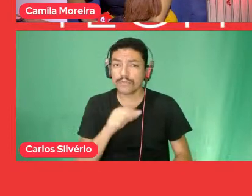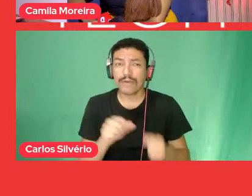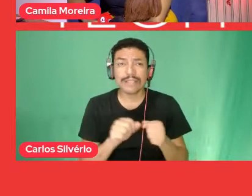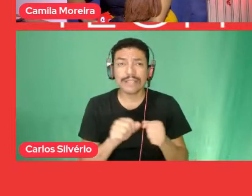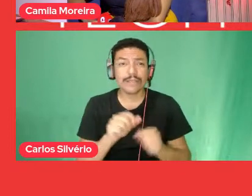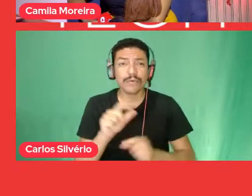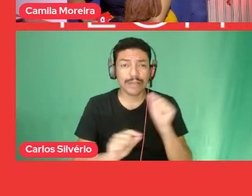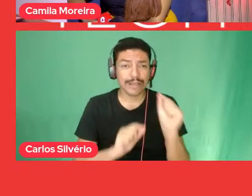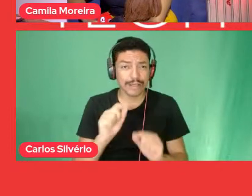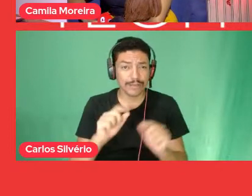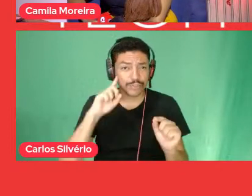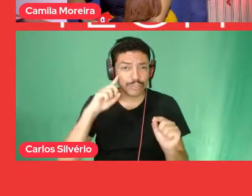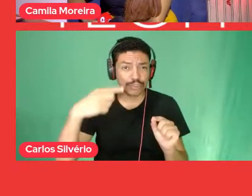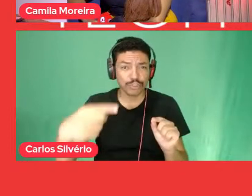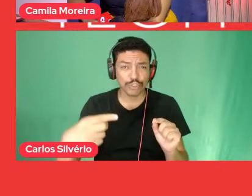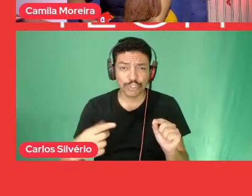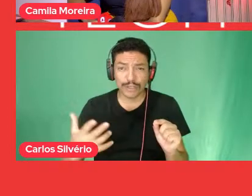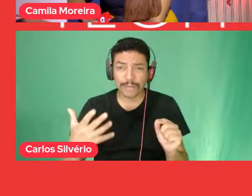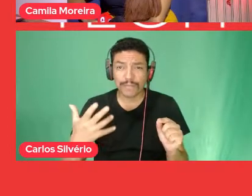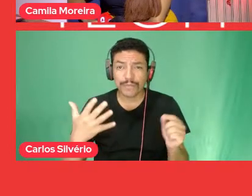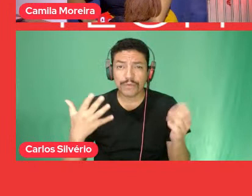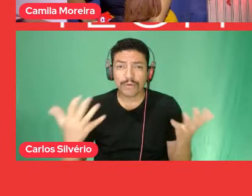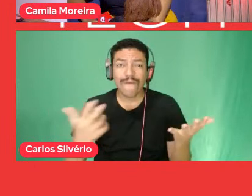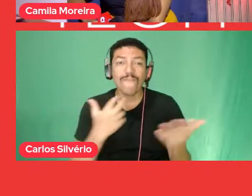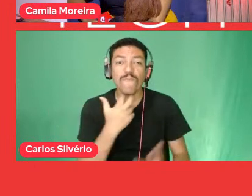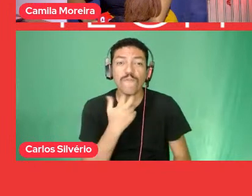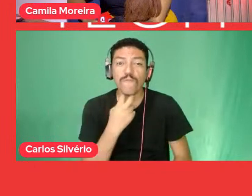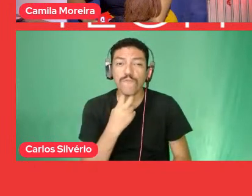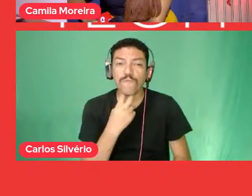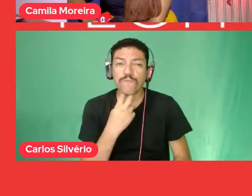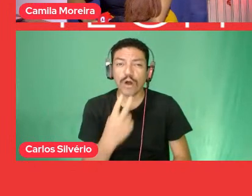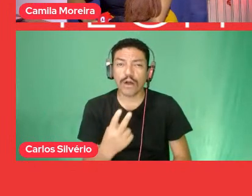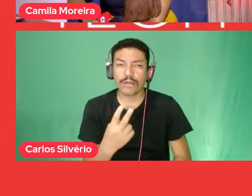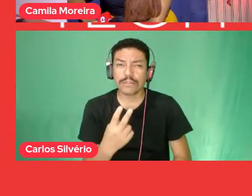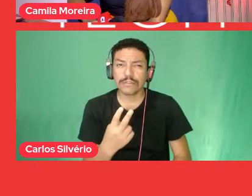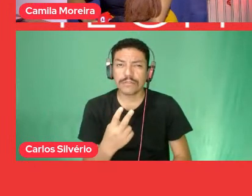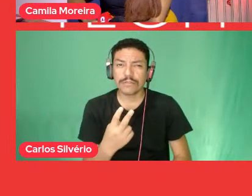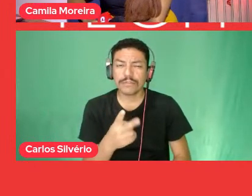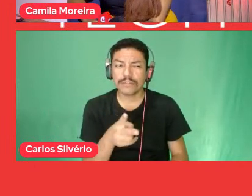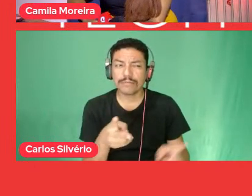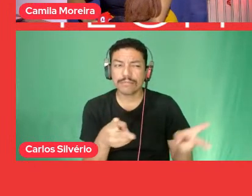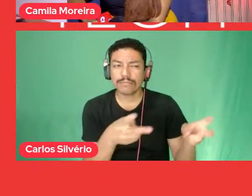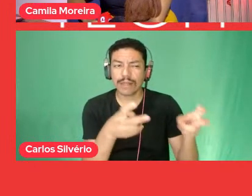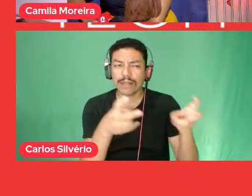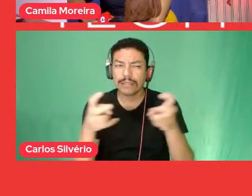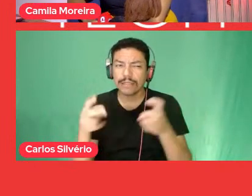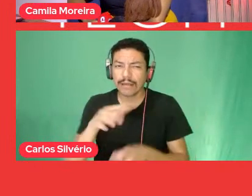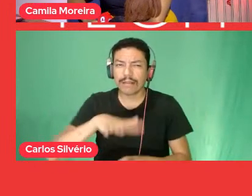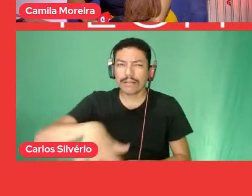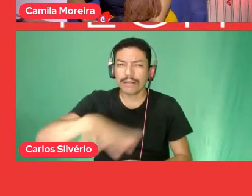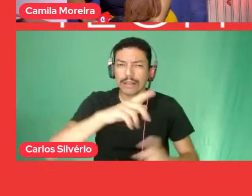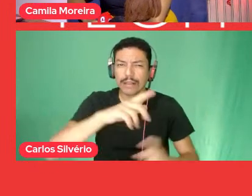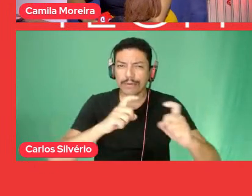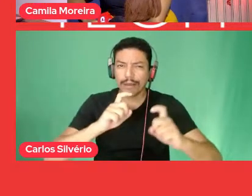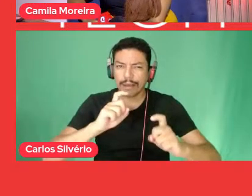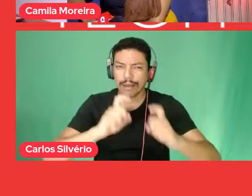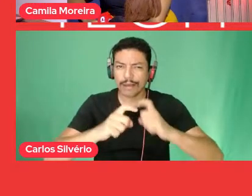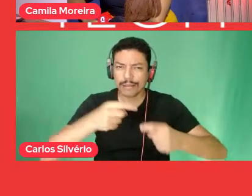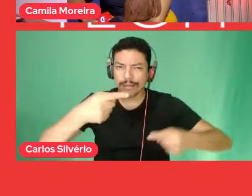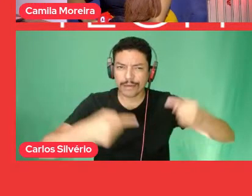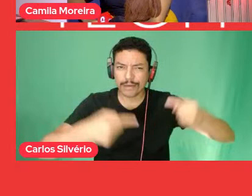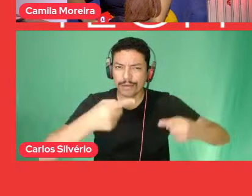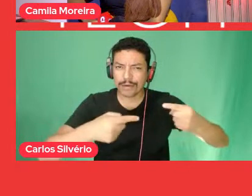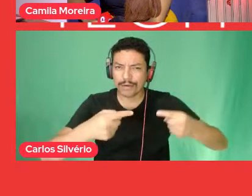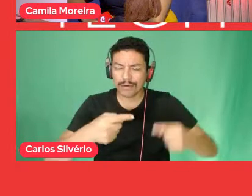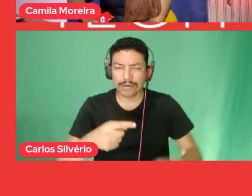dia. Qual voz você escuta numa reunião, né? É, quando você sair de uma reunião,